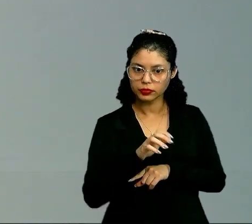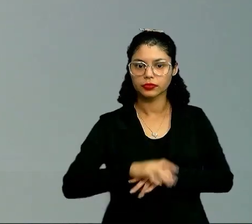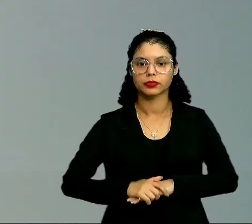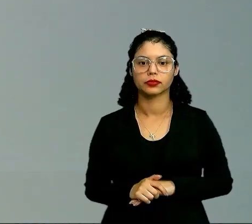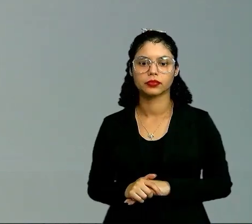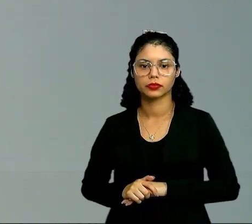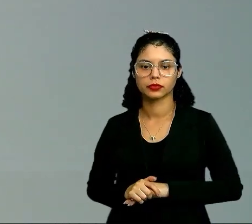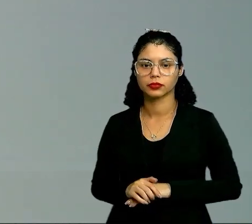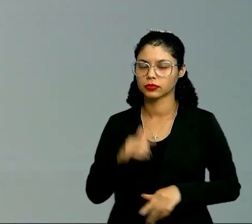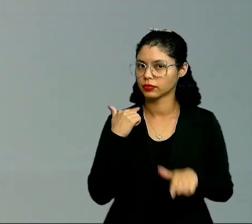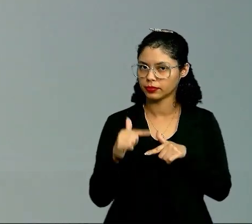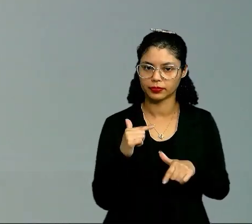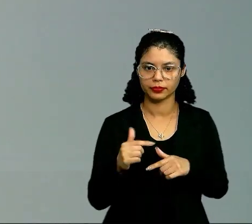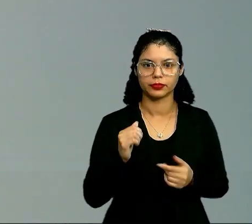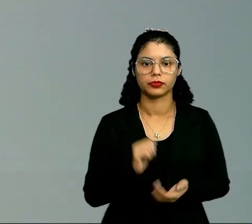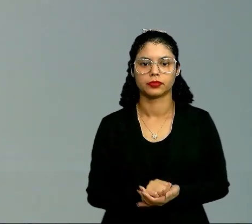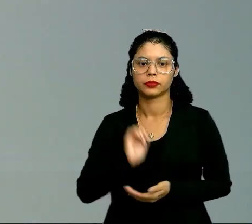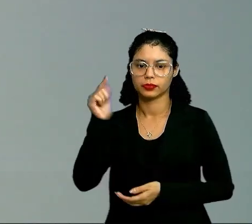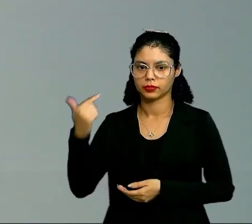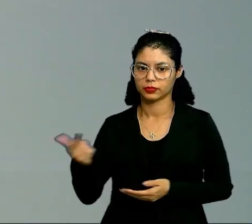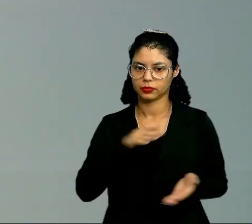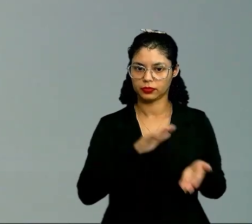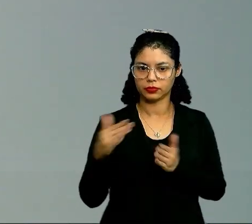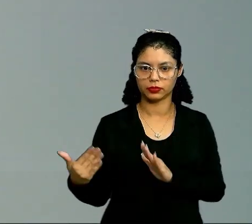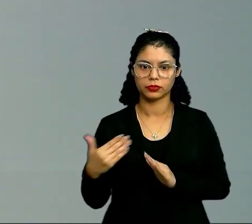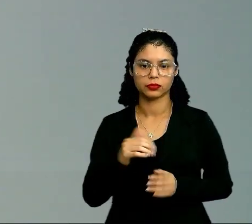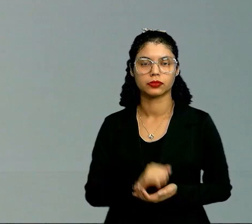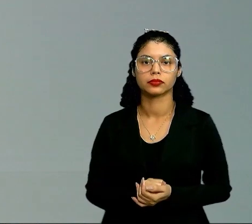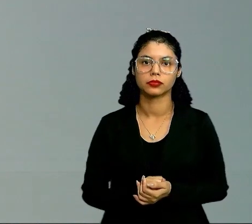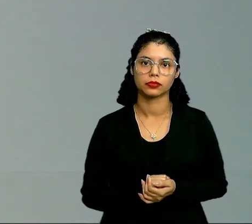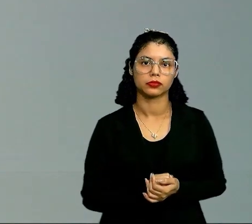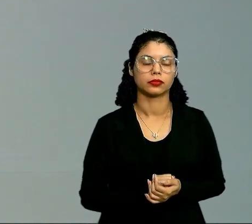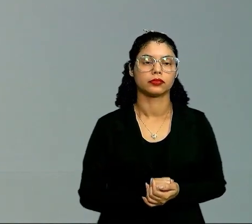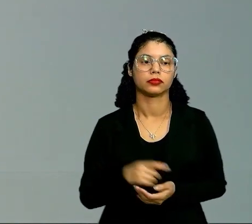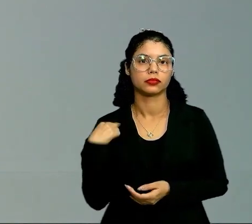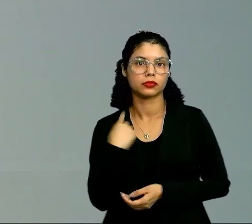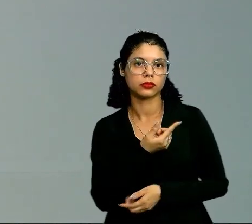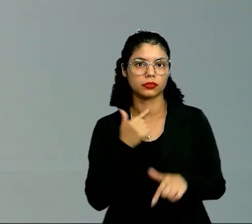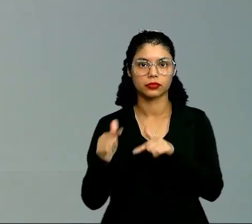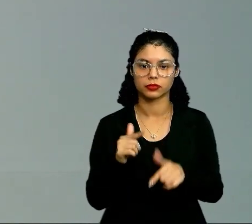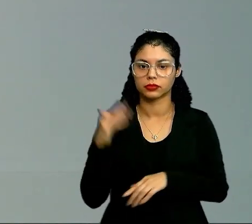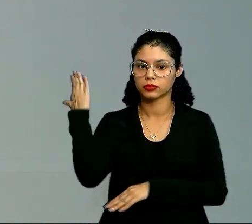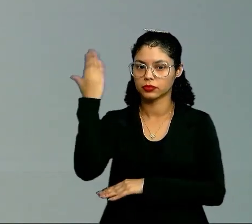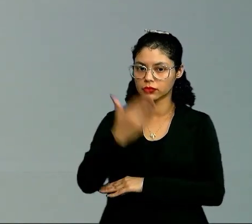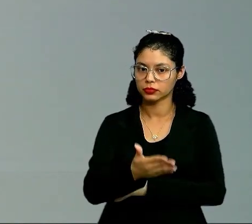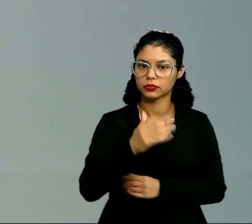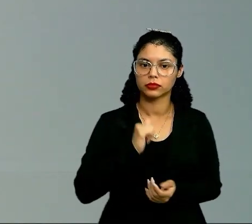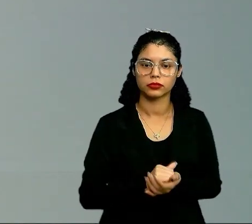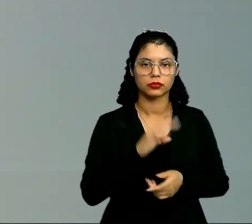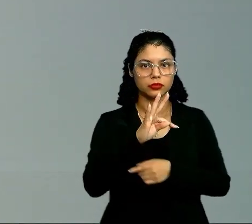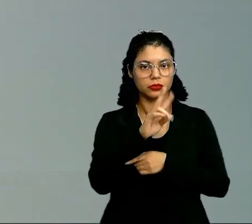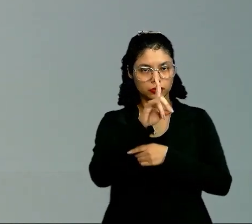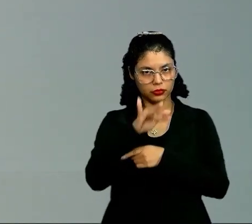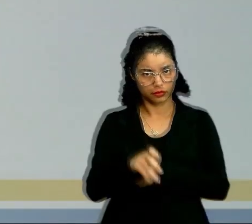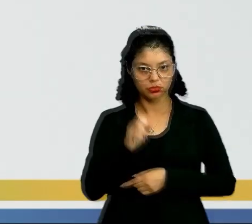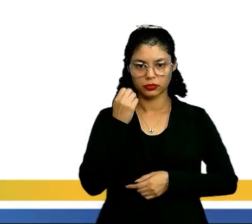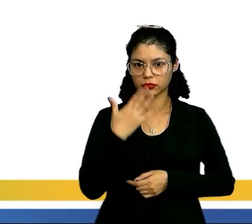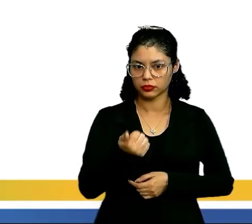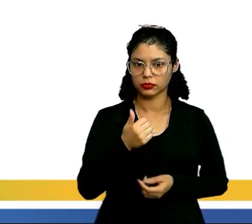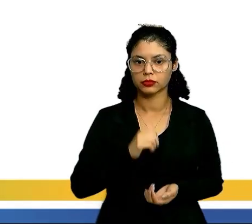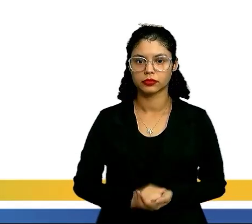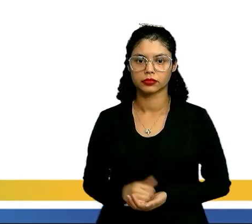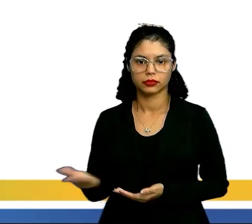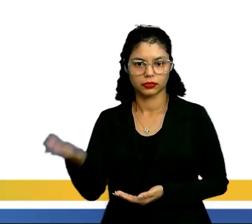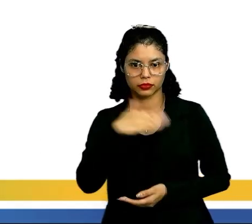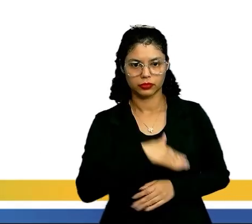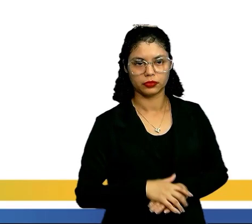A gente não vai trabalhar as outras partes, o seno e cosseno. Nós vamos trabalhar diretamente a tangente. Tudo bem? Então